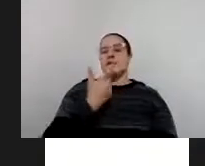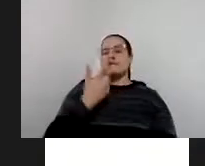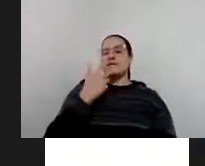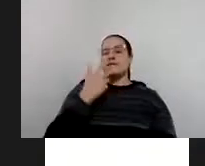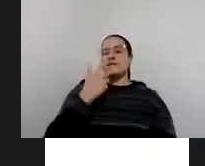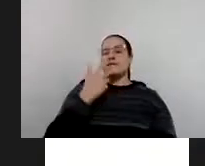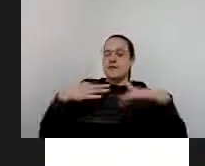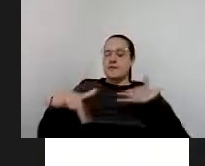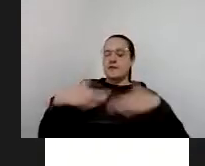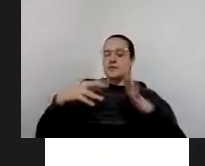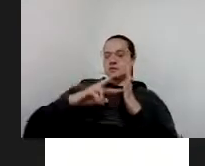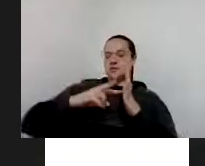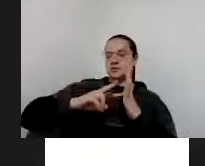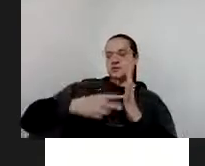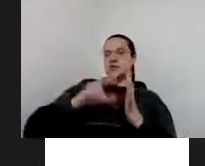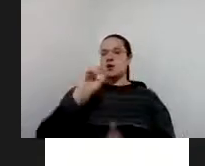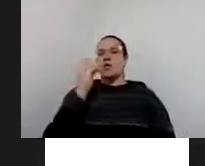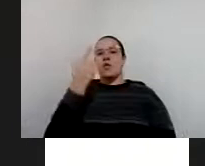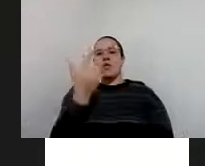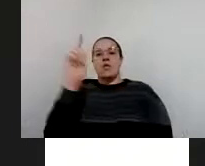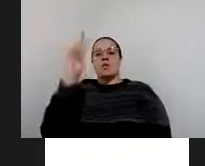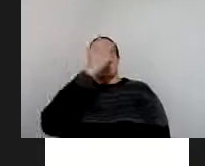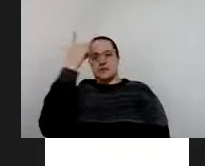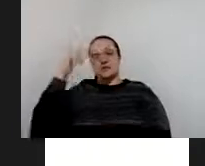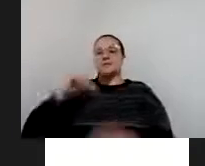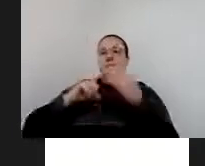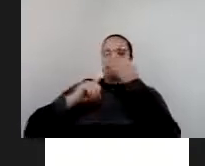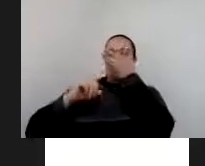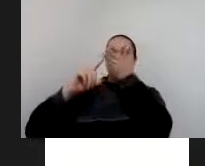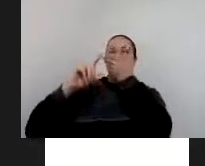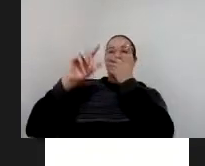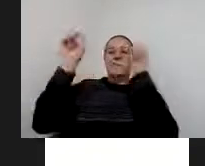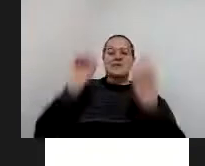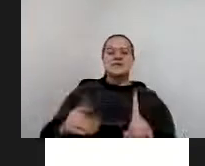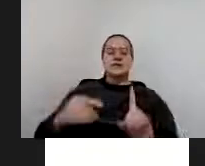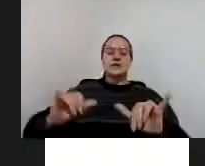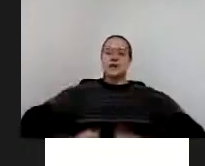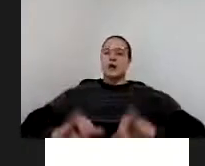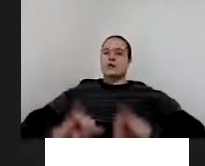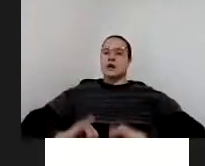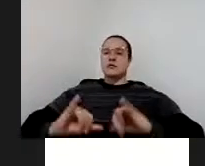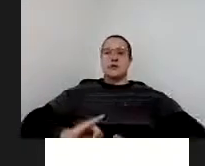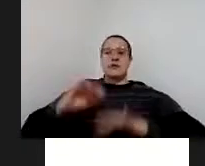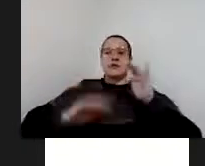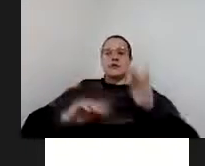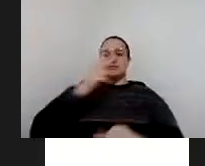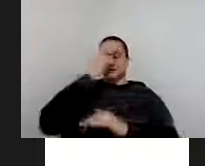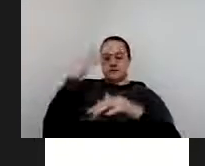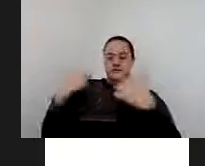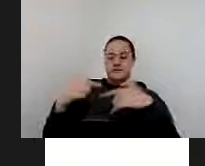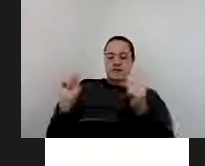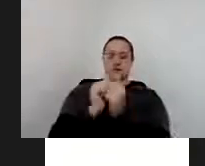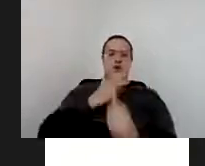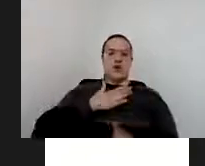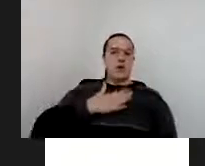fala com as outras pessoas com deficiência que estão lá na base, sofrendo discriminação, às vezes, do próprio colega de trabalho,